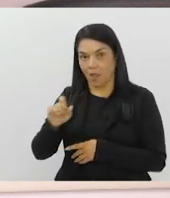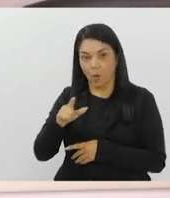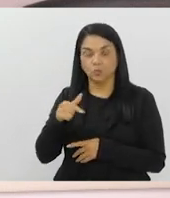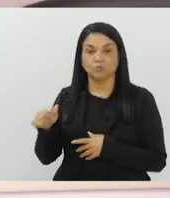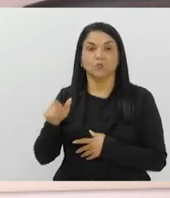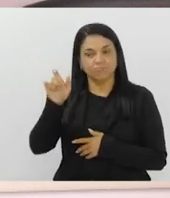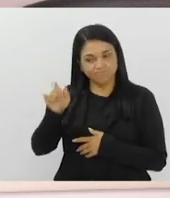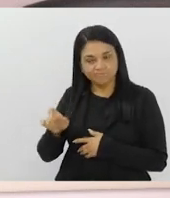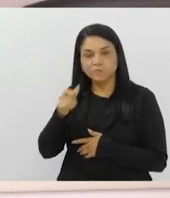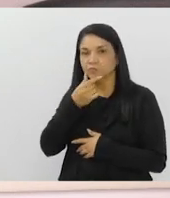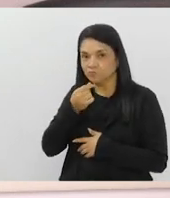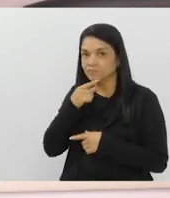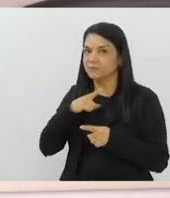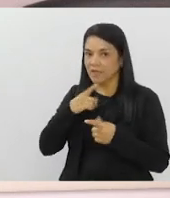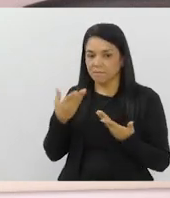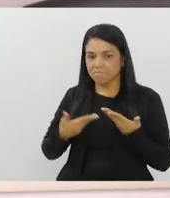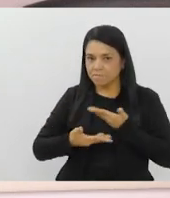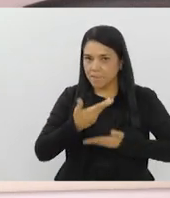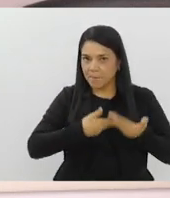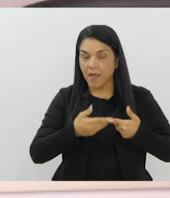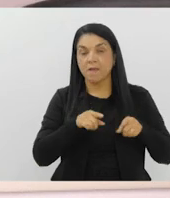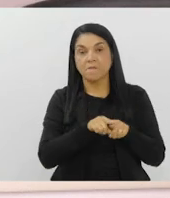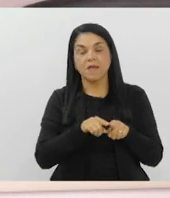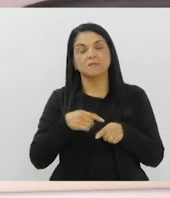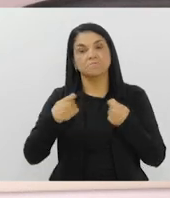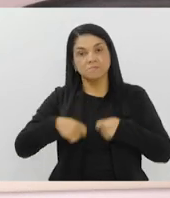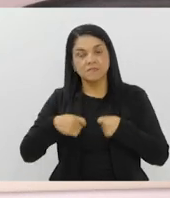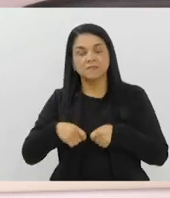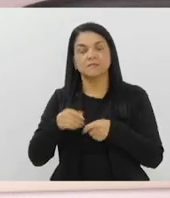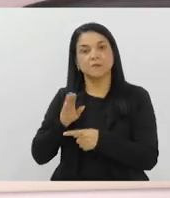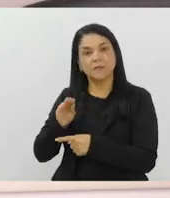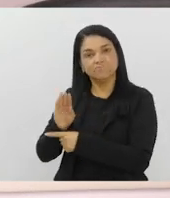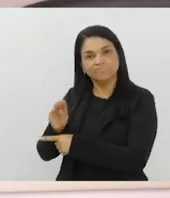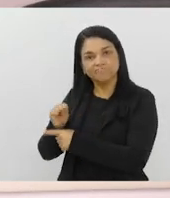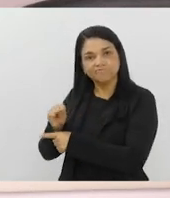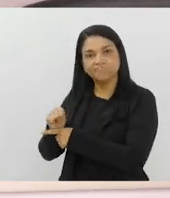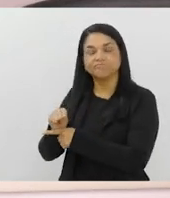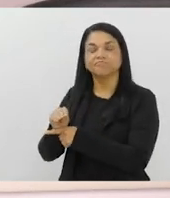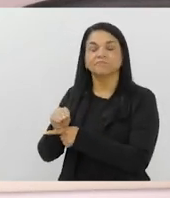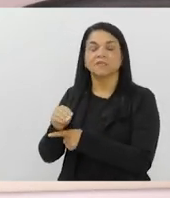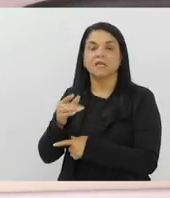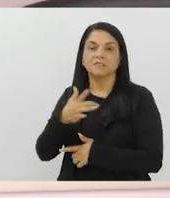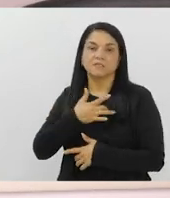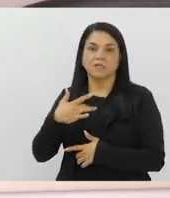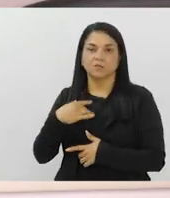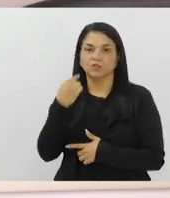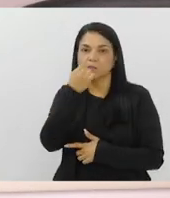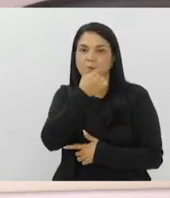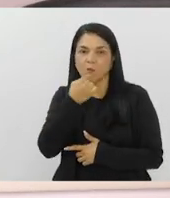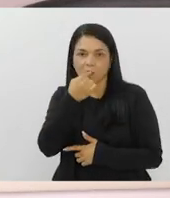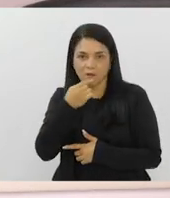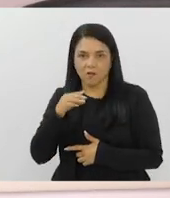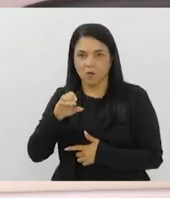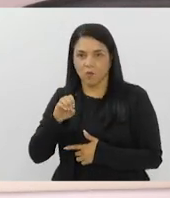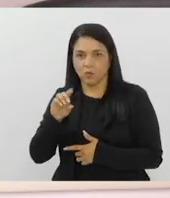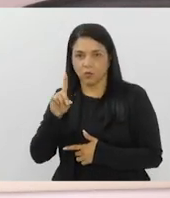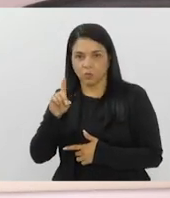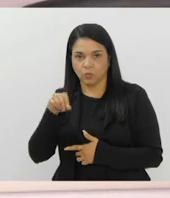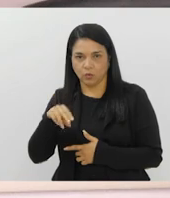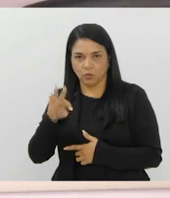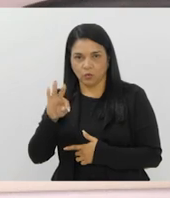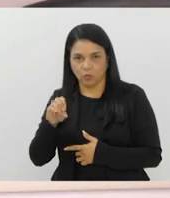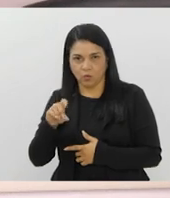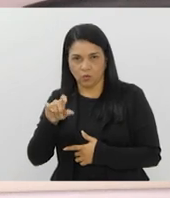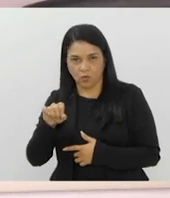odontológico. Então, a garantia de acesso também à saúde bucal para esses homens. Uma outra política que nós implementamos é